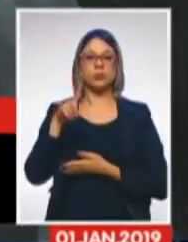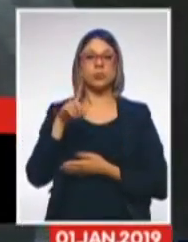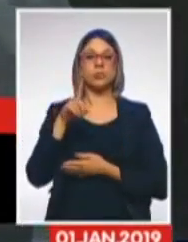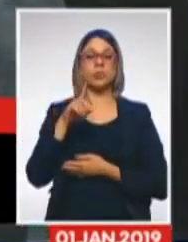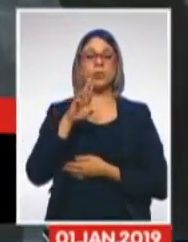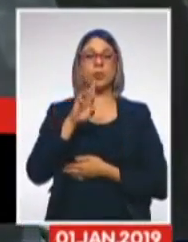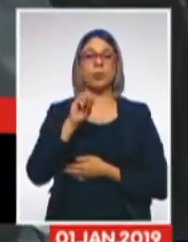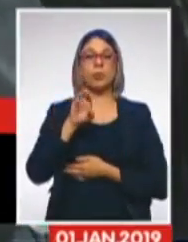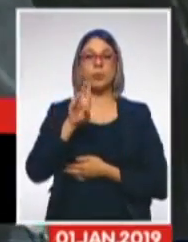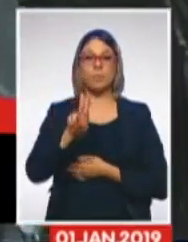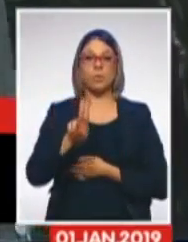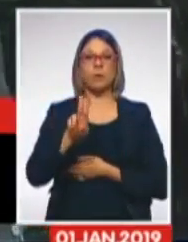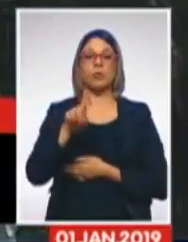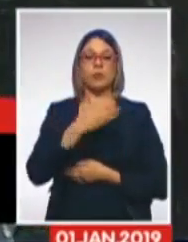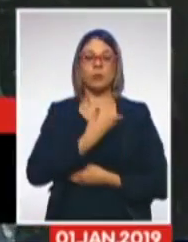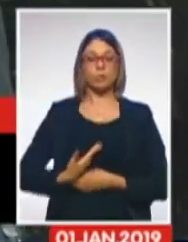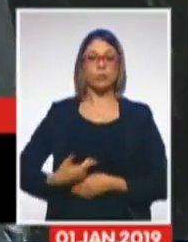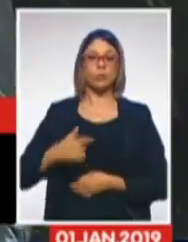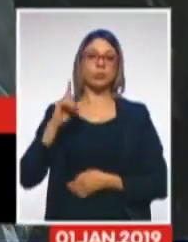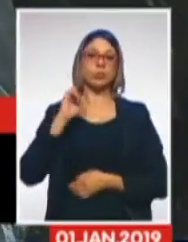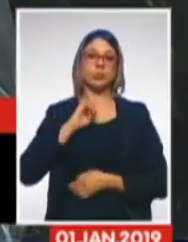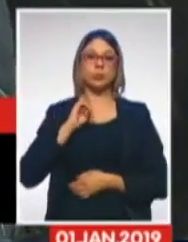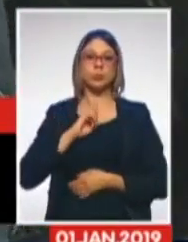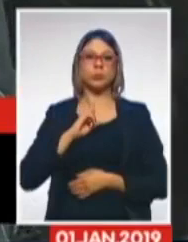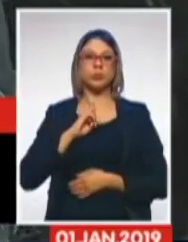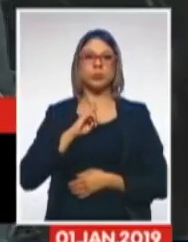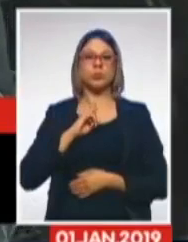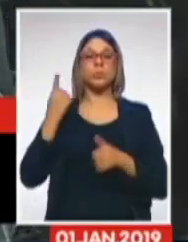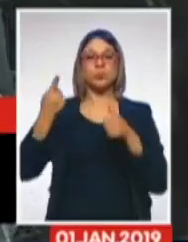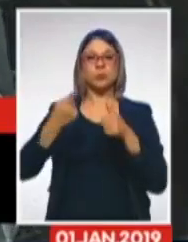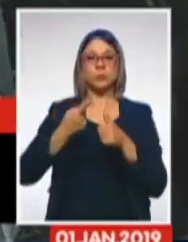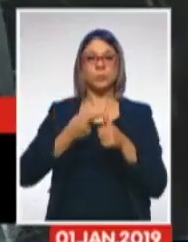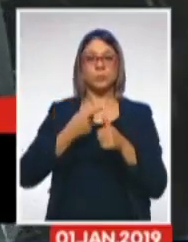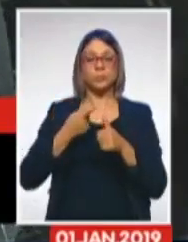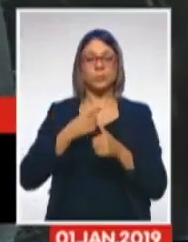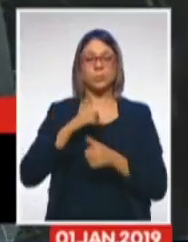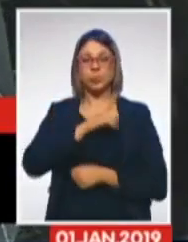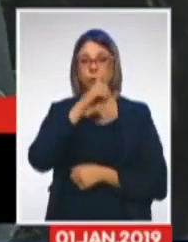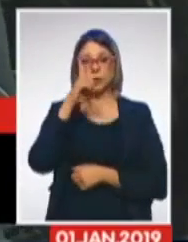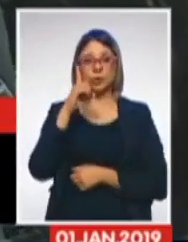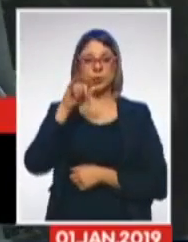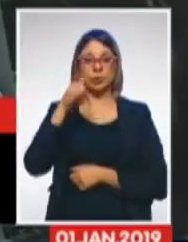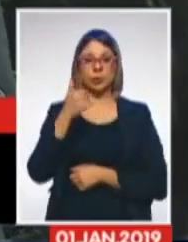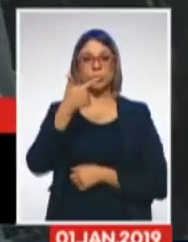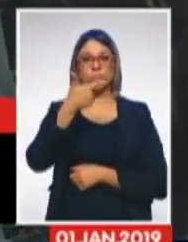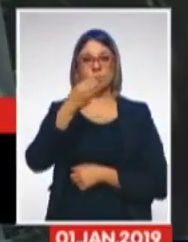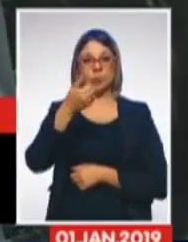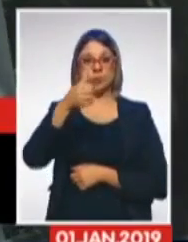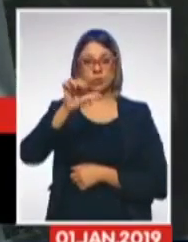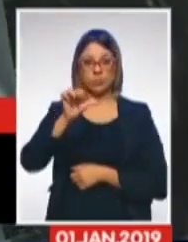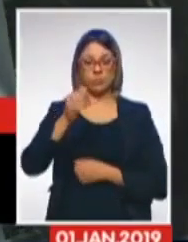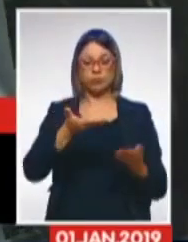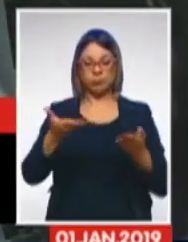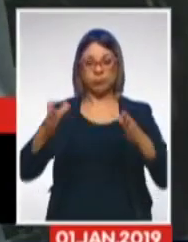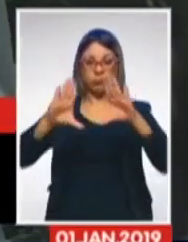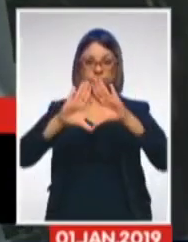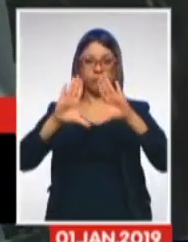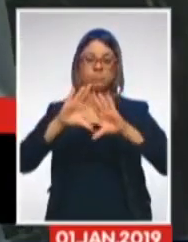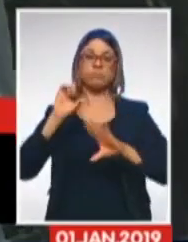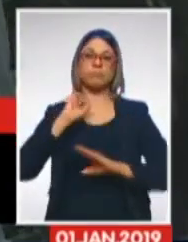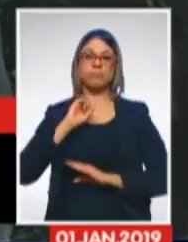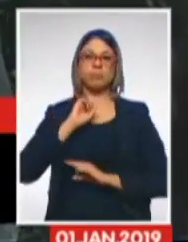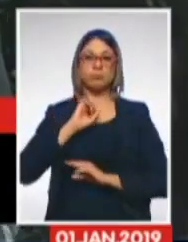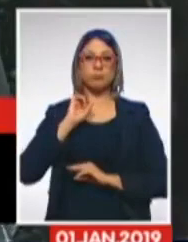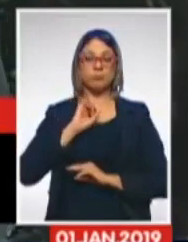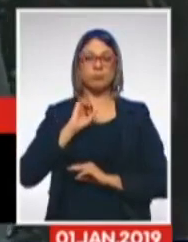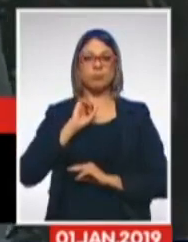no cargo de governador do Estado de Minas Gerais. Em 1º de janeiro de 2019, perante a Assembleia Legislativa do Estado de Minas